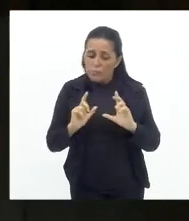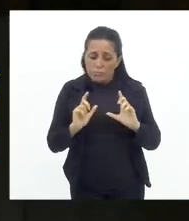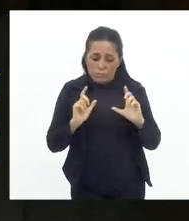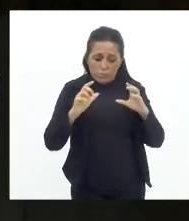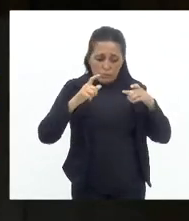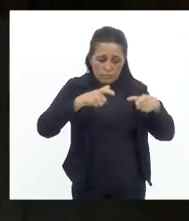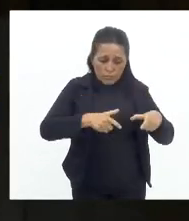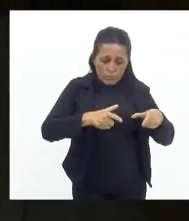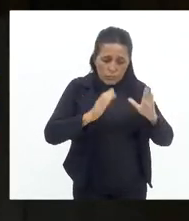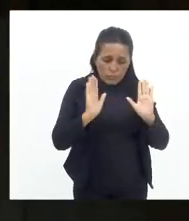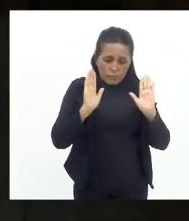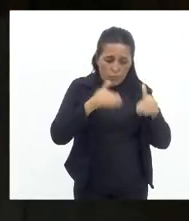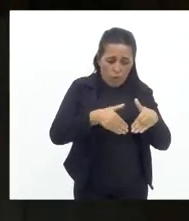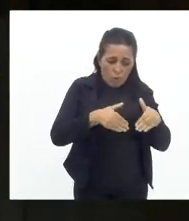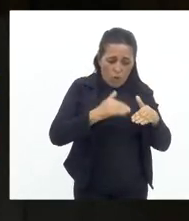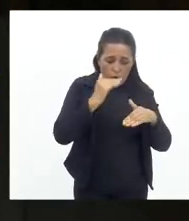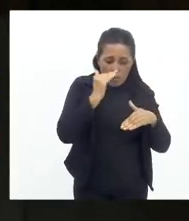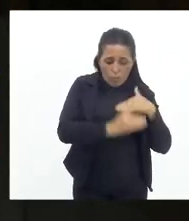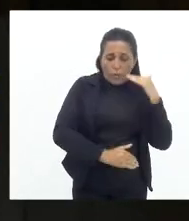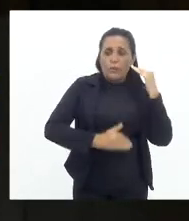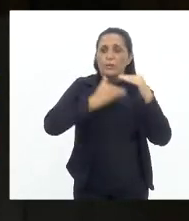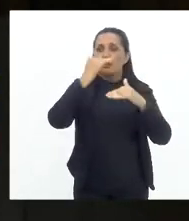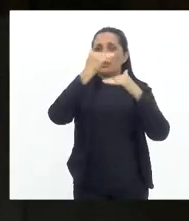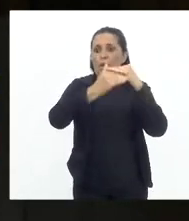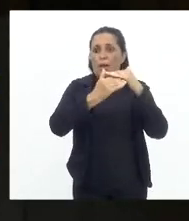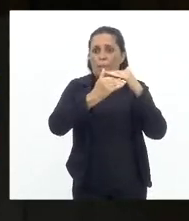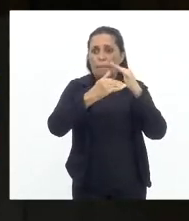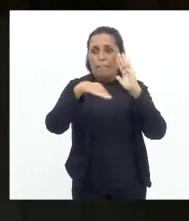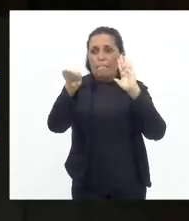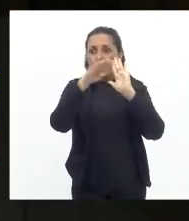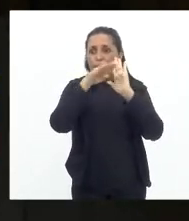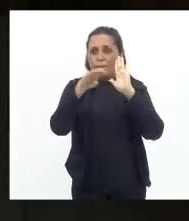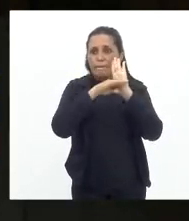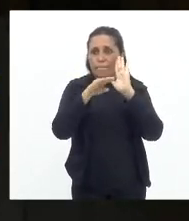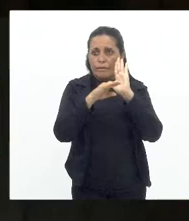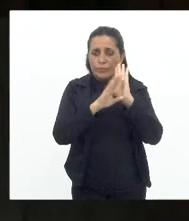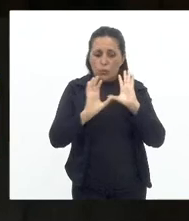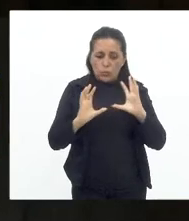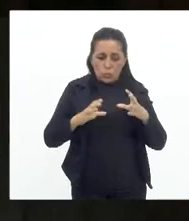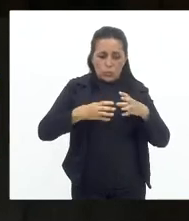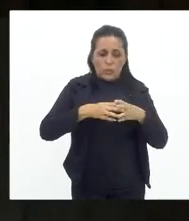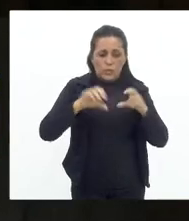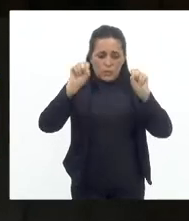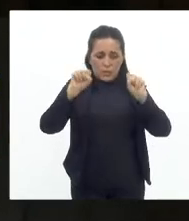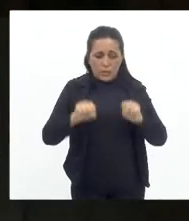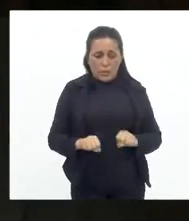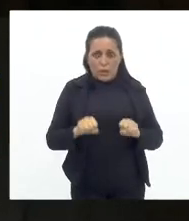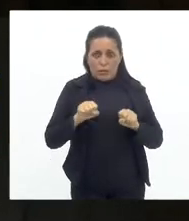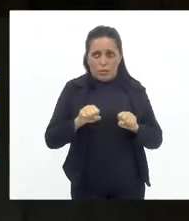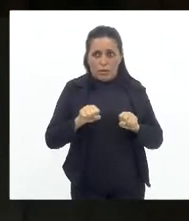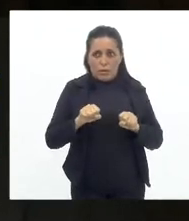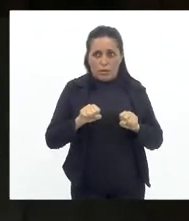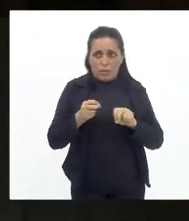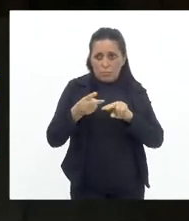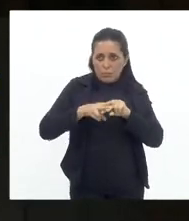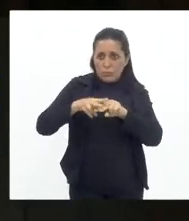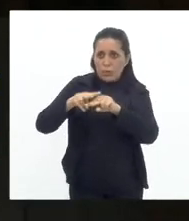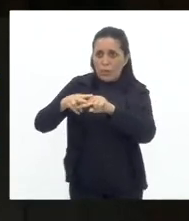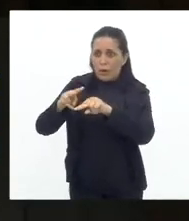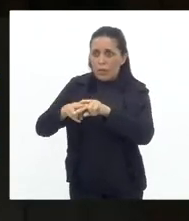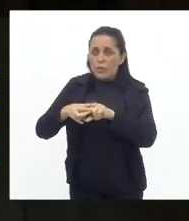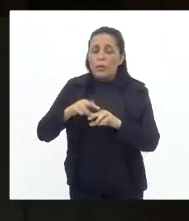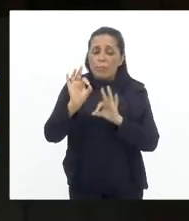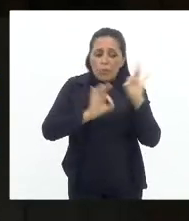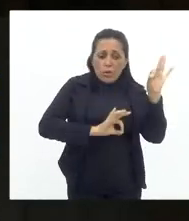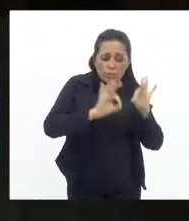dessa discussão é acrescentar agenda das unidades do sistema socioeducativo iniciativas e